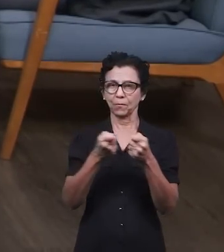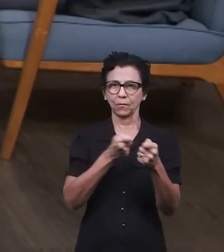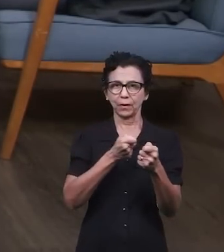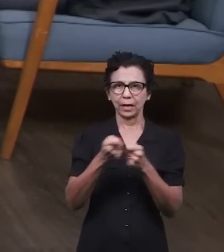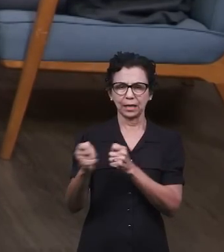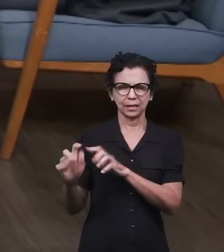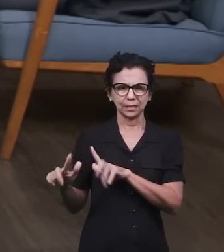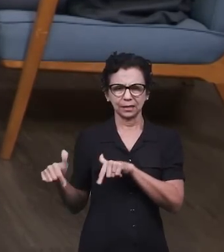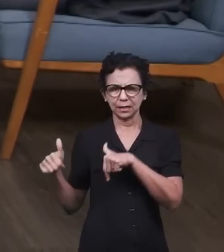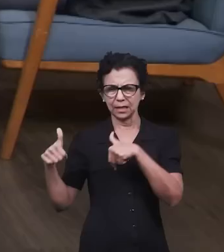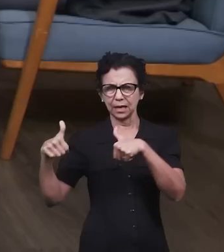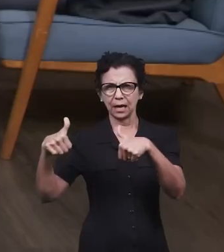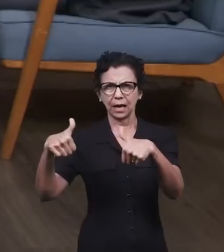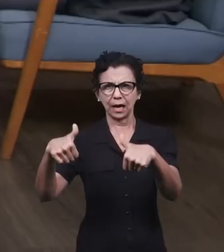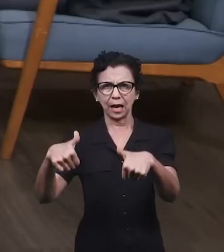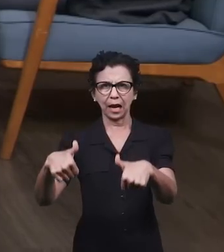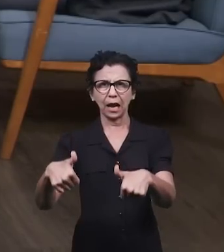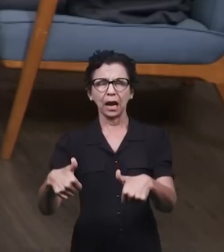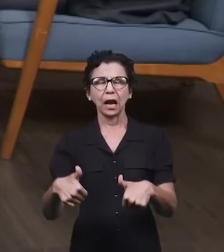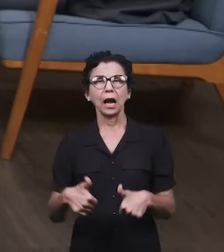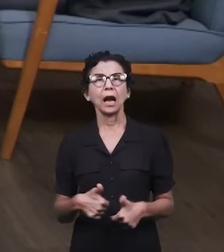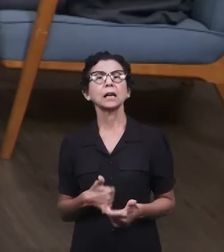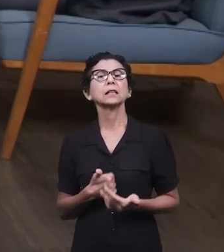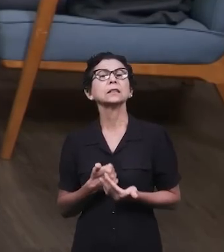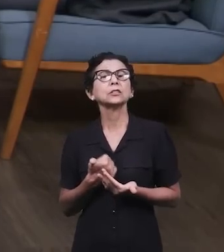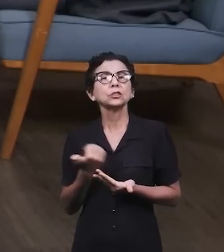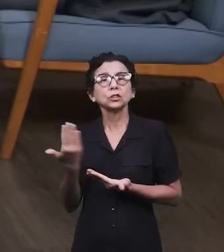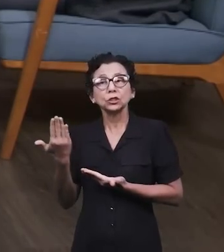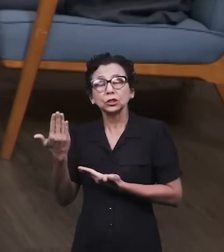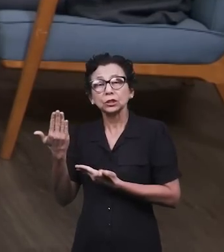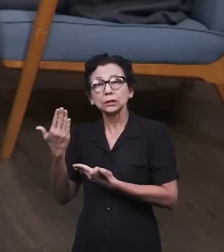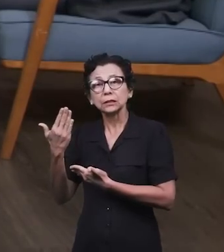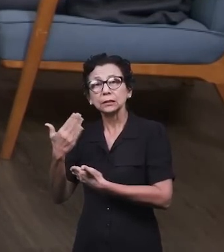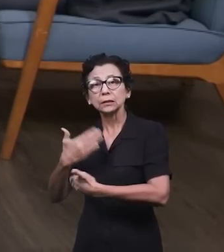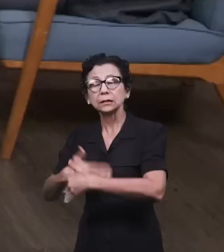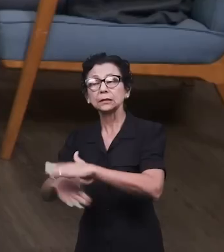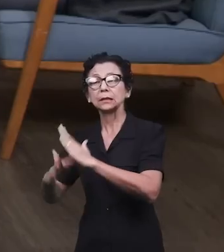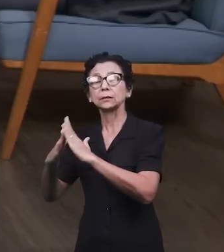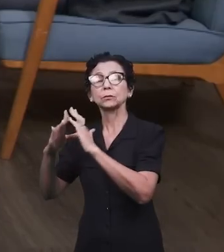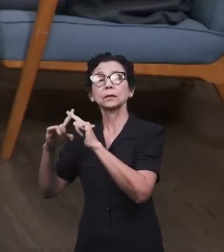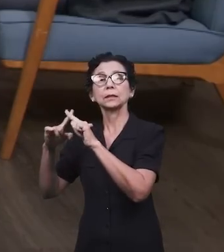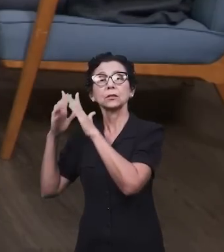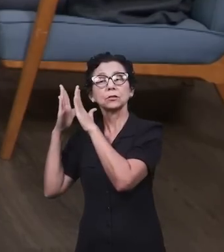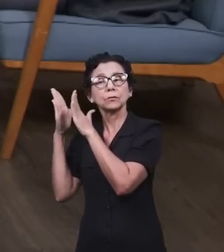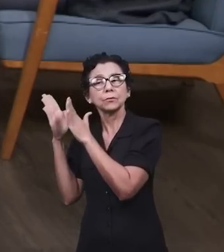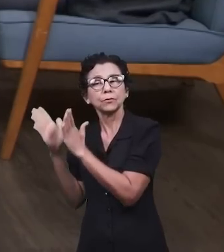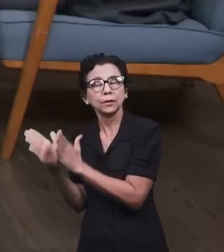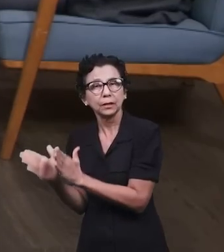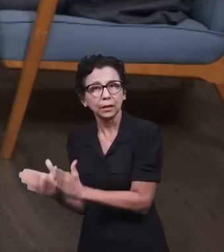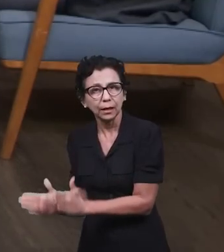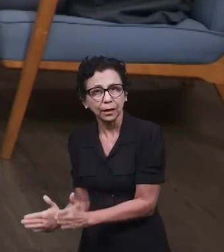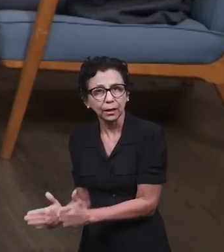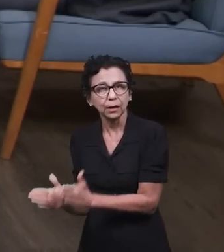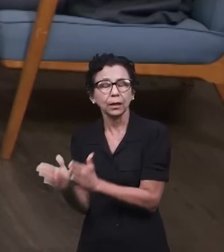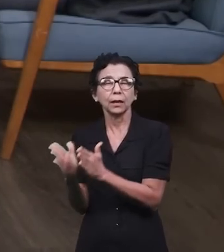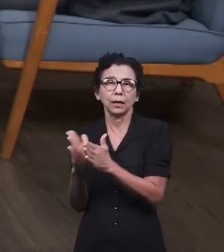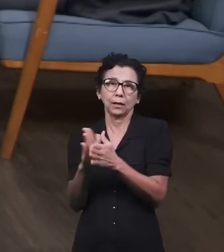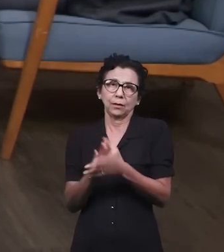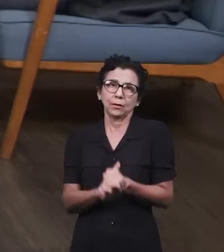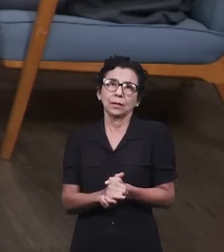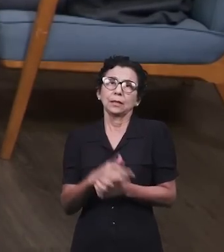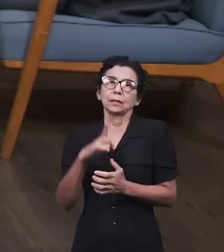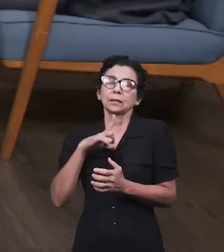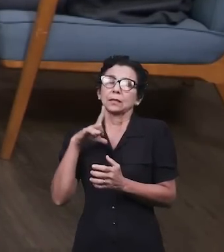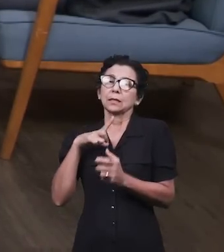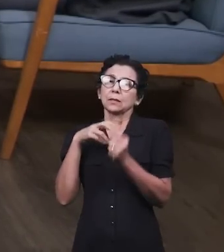ele opera, ele realiza a sua obra no meio do povo que tem consigo